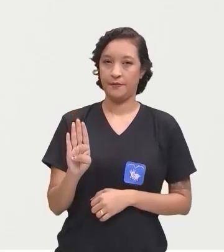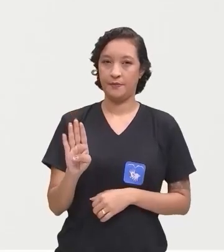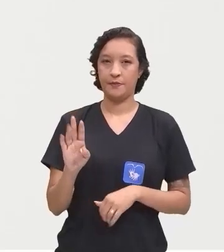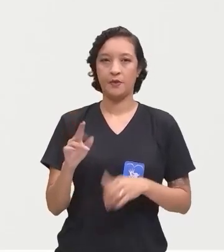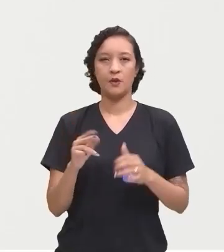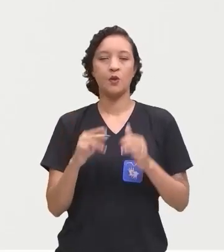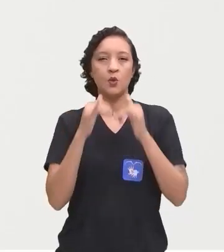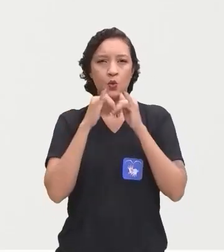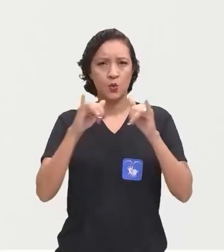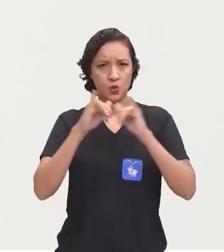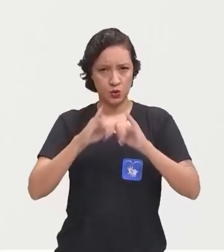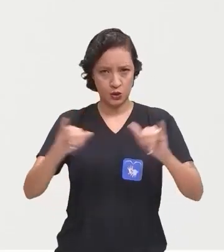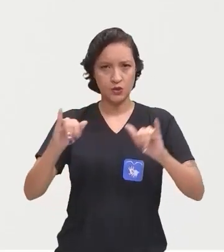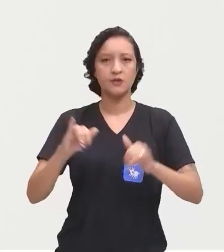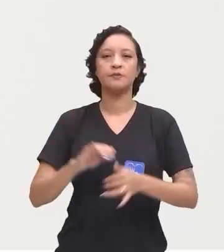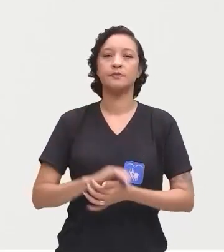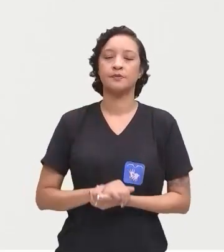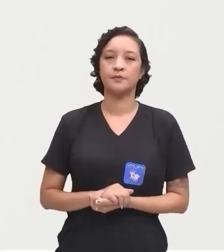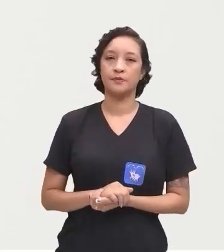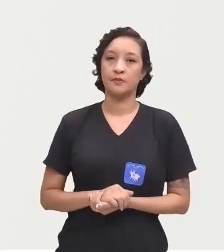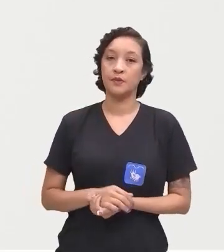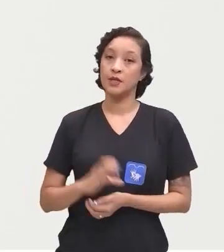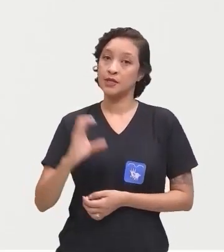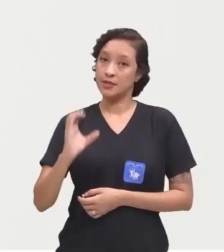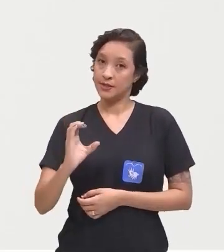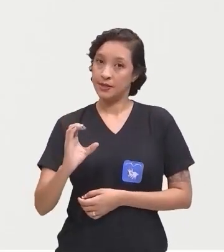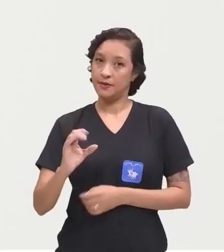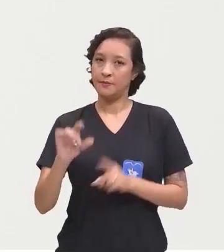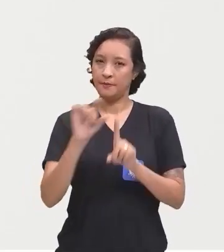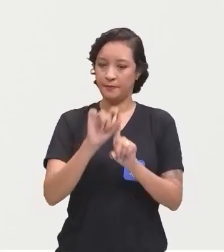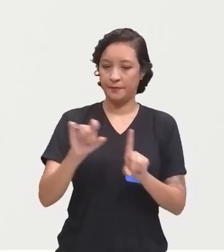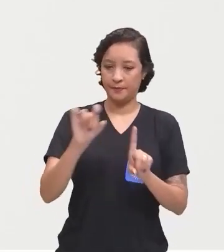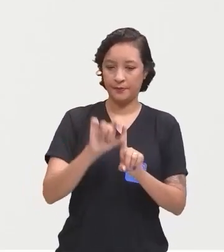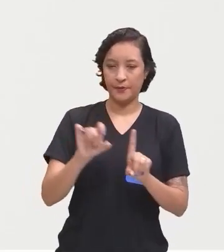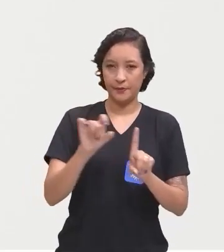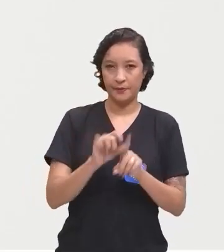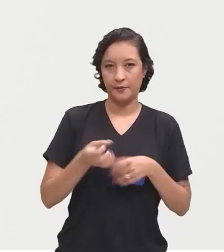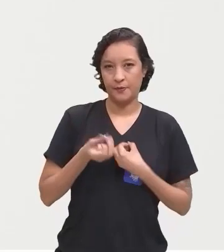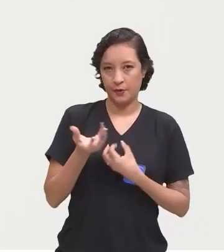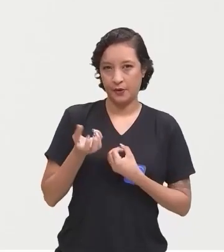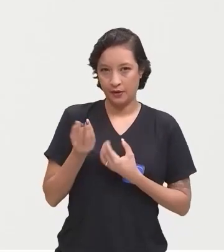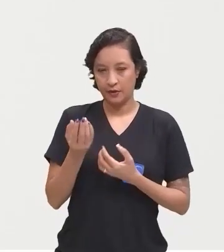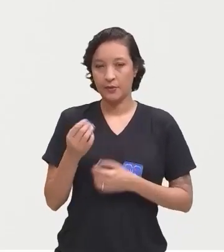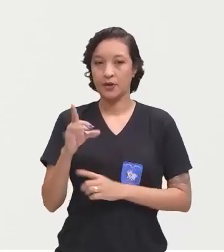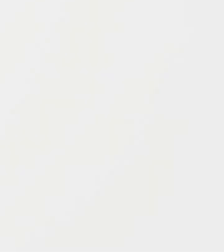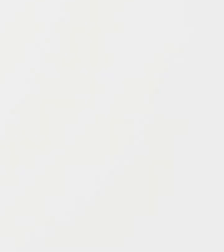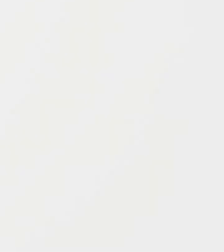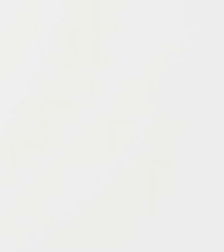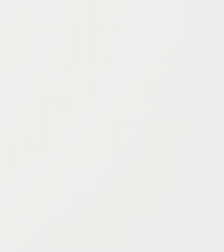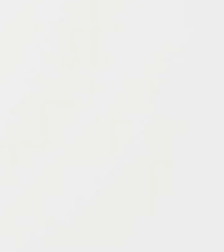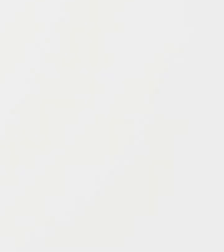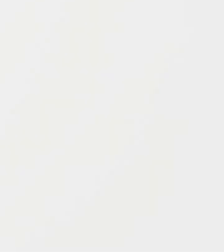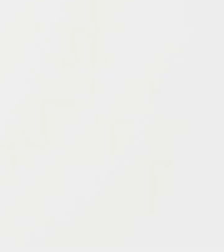notícia; letra C, poema; letra D, receita.